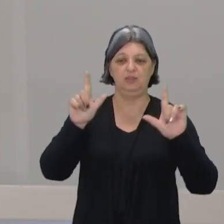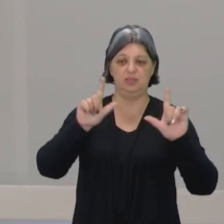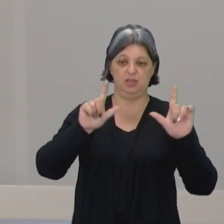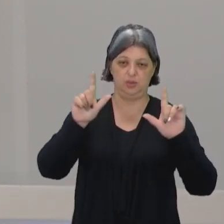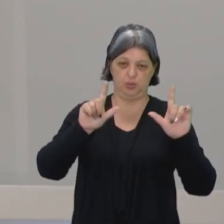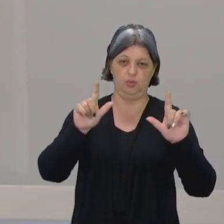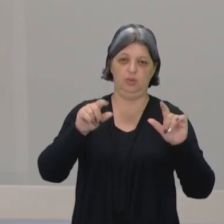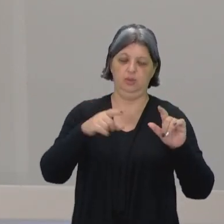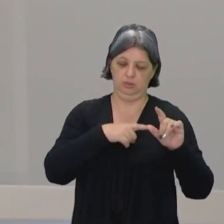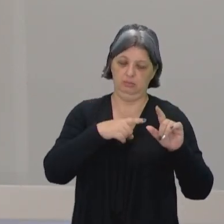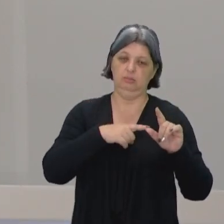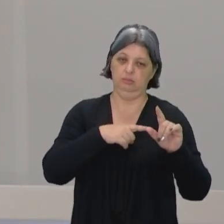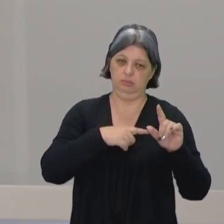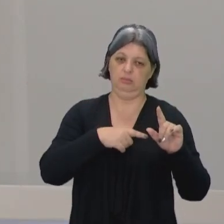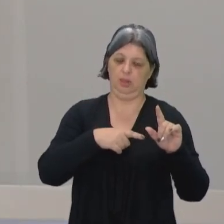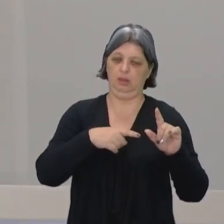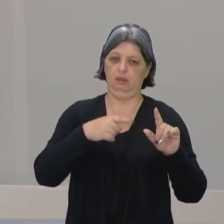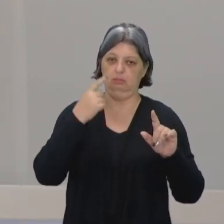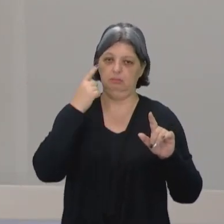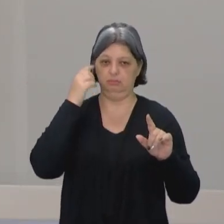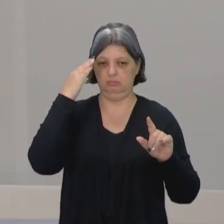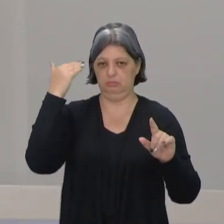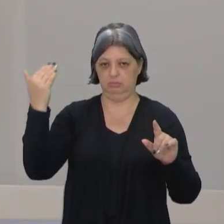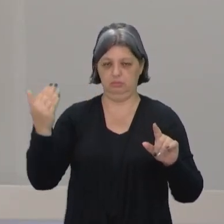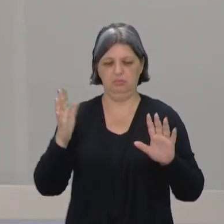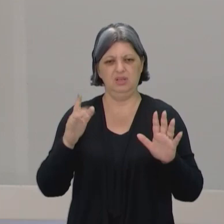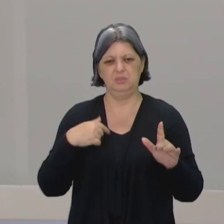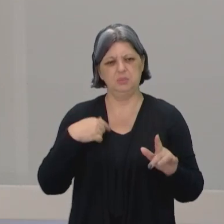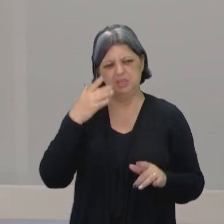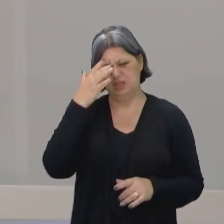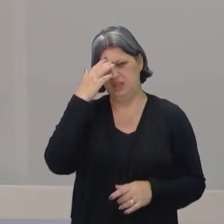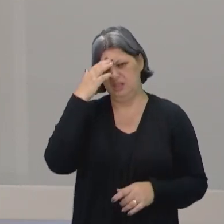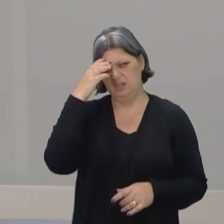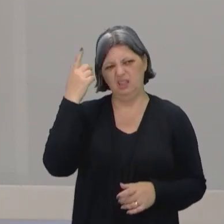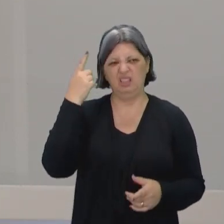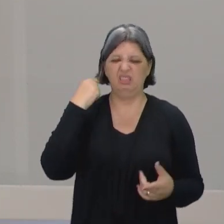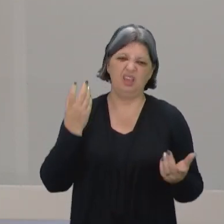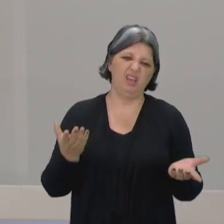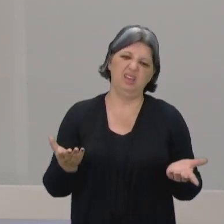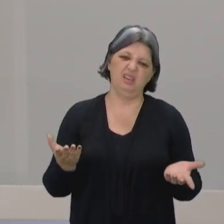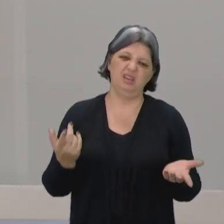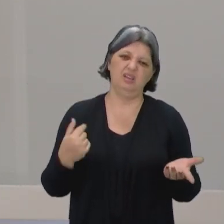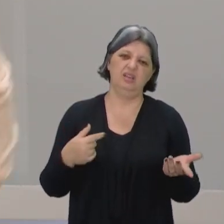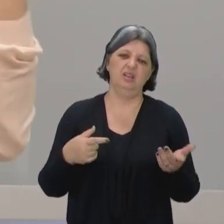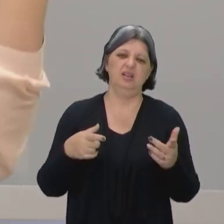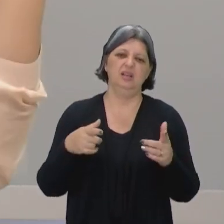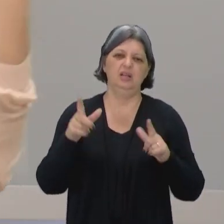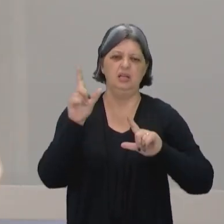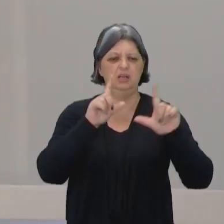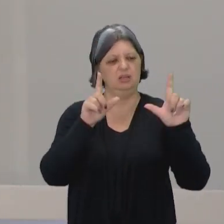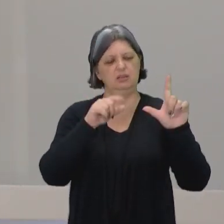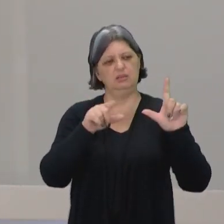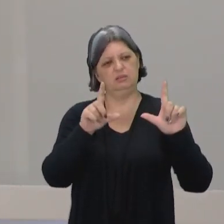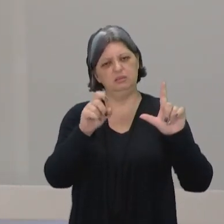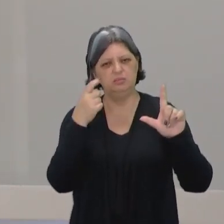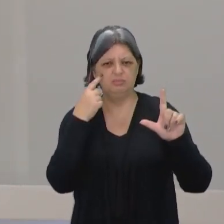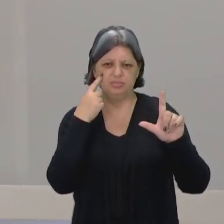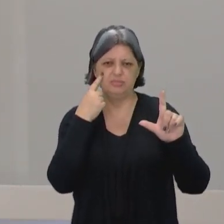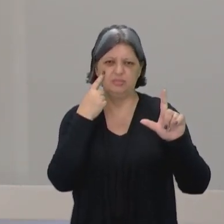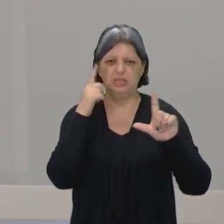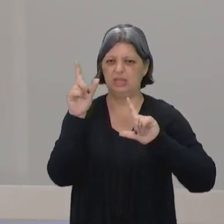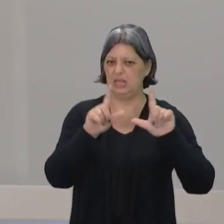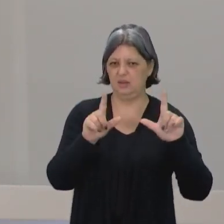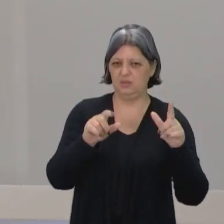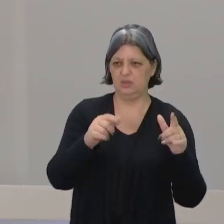uns com maior destaque também. Então, não tinha aquela ideia de, eu vou assistir o jornal de tal canal. Eu vou assistir